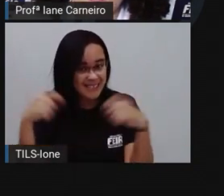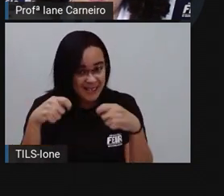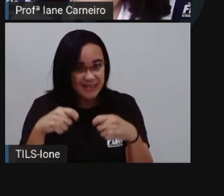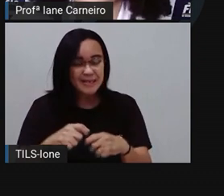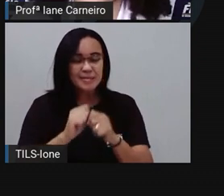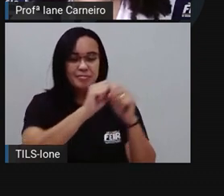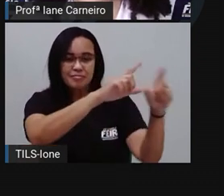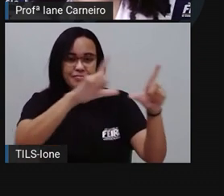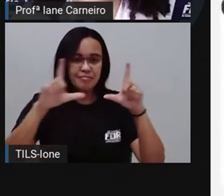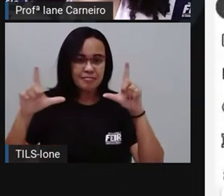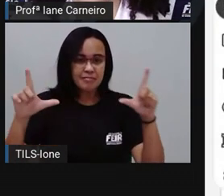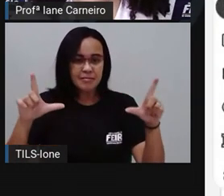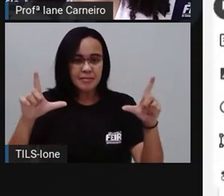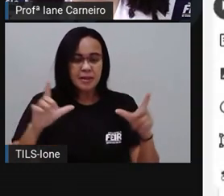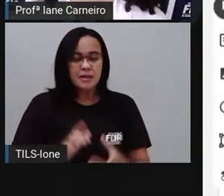pouquinho.